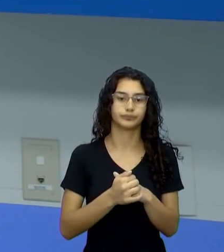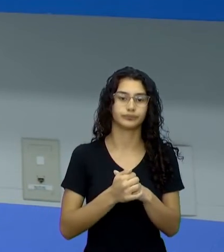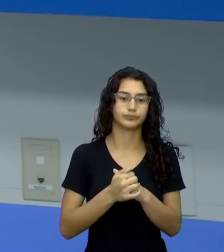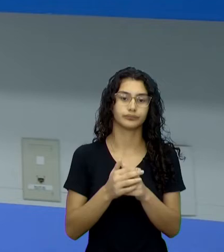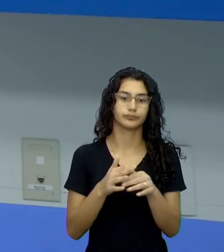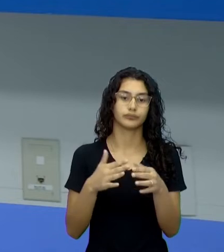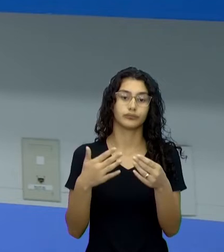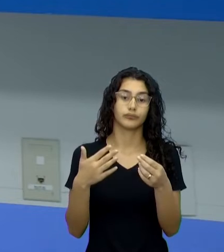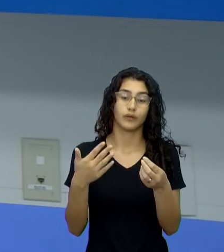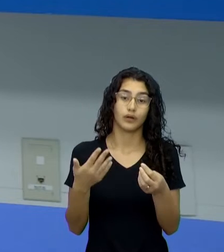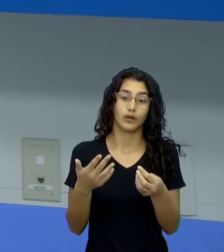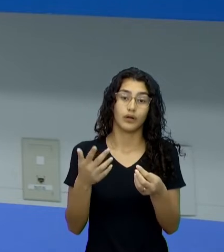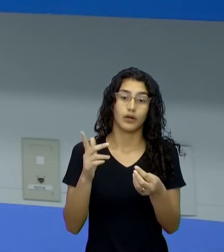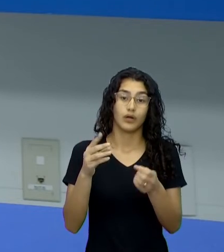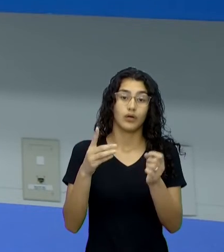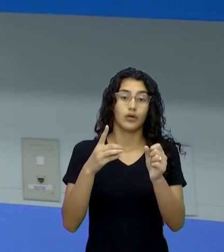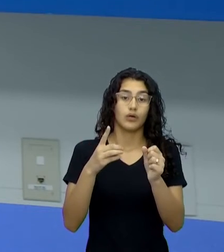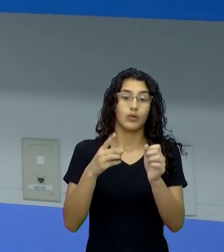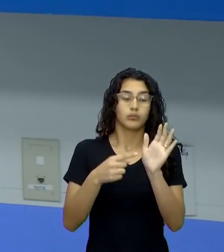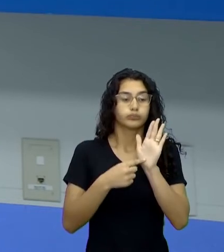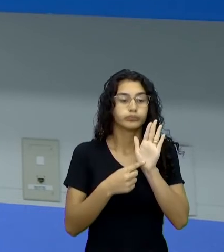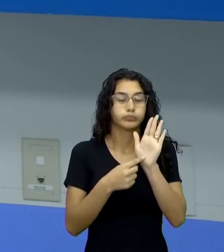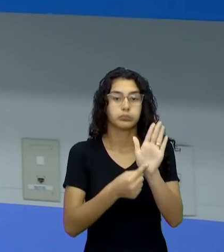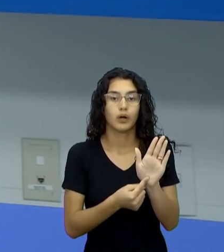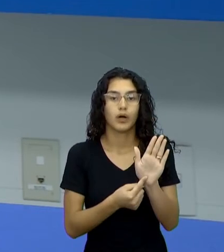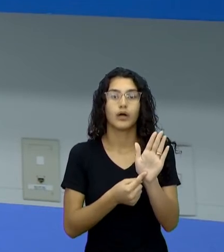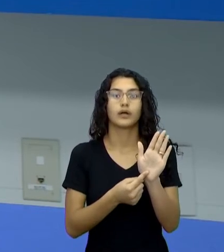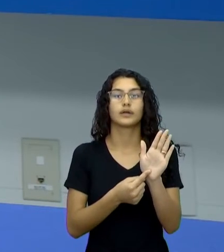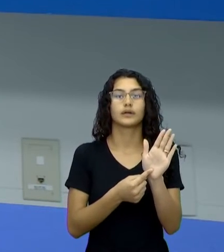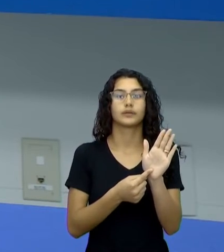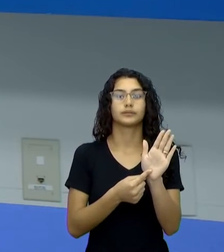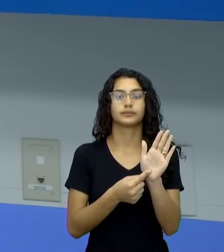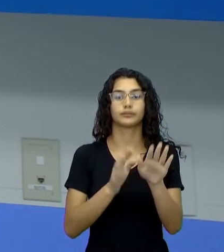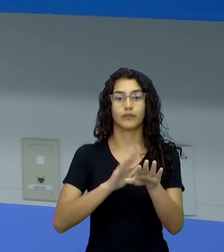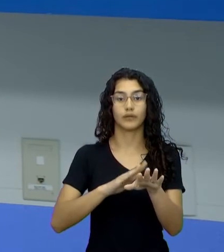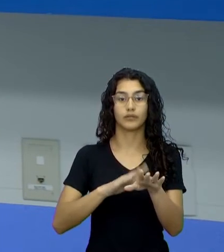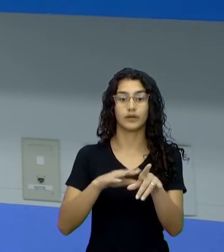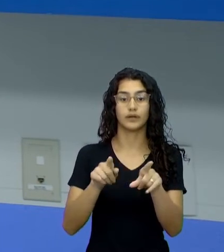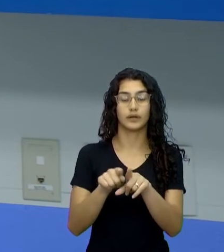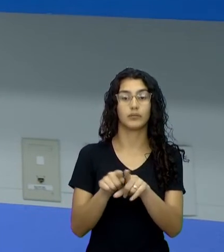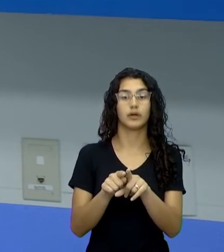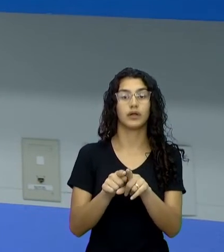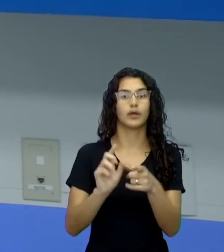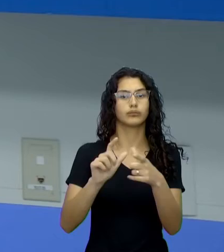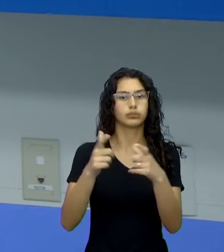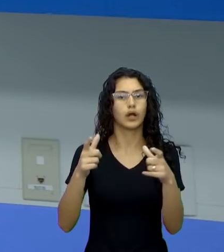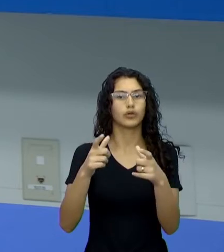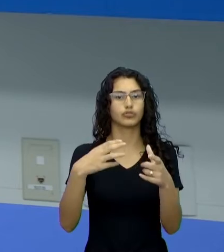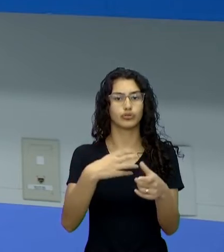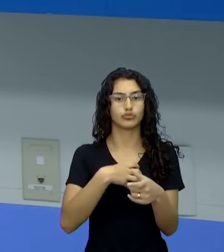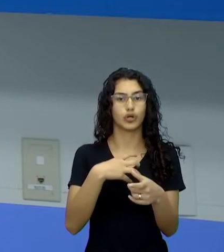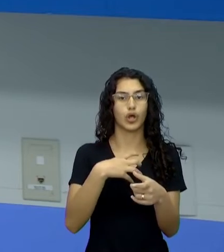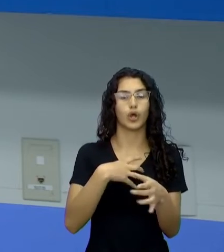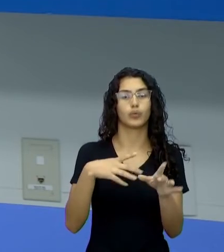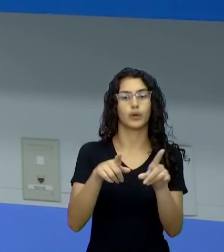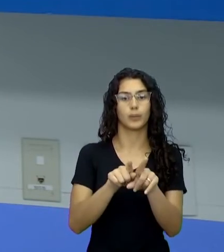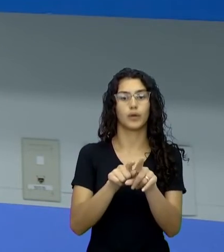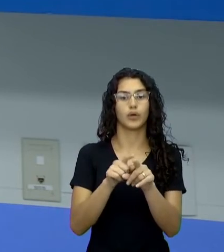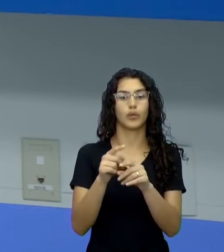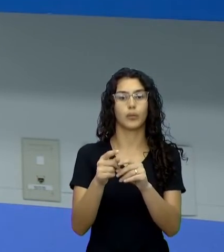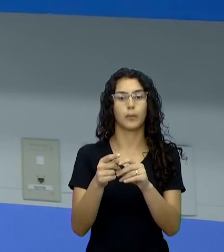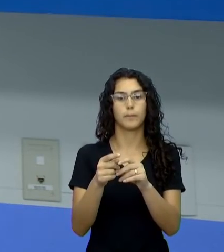é é um diagnóstico né que o listrou faz que tá em grande medida eh